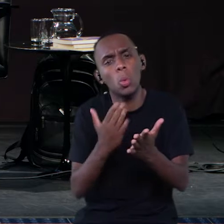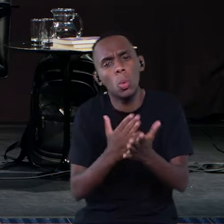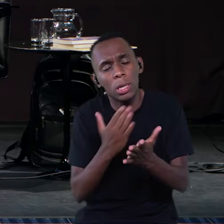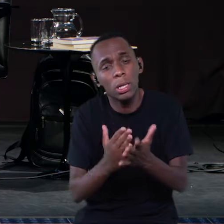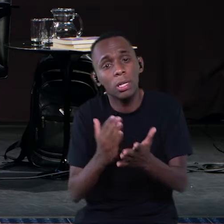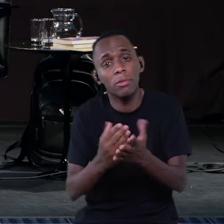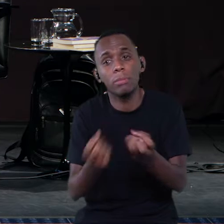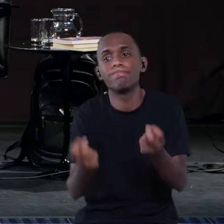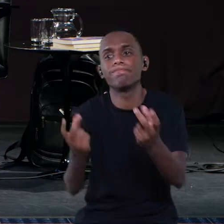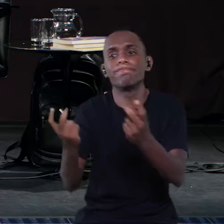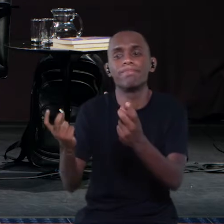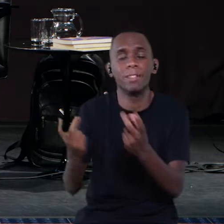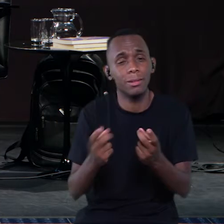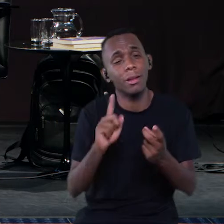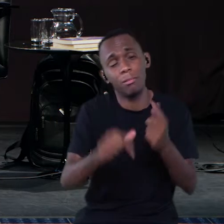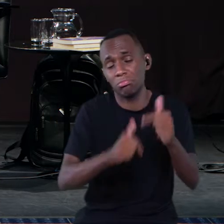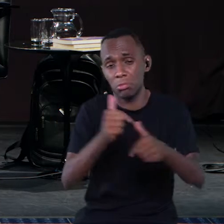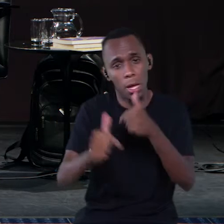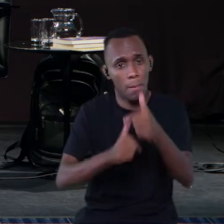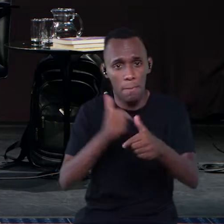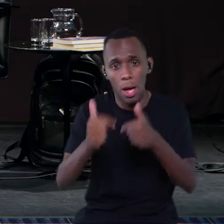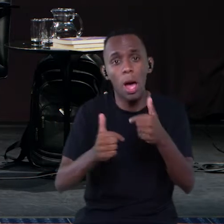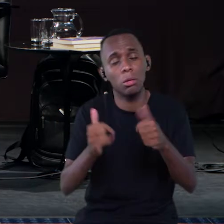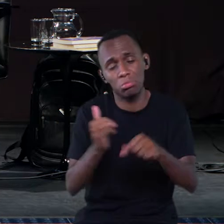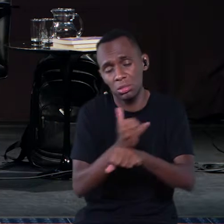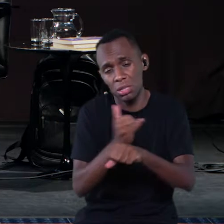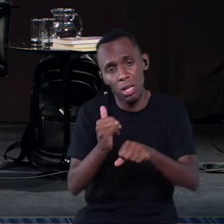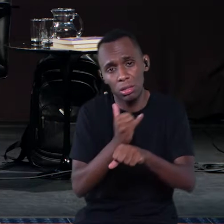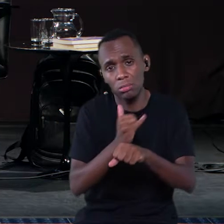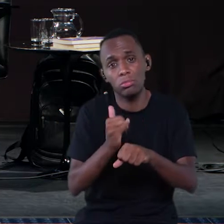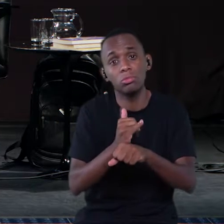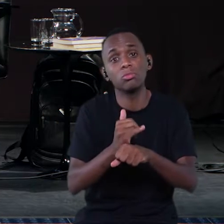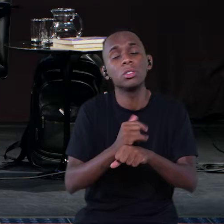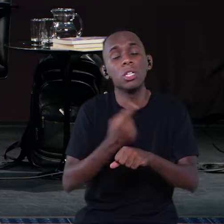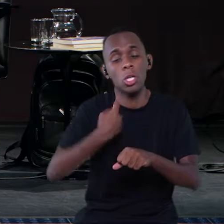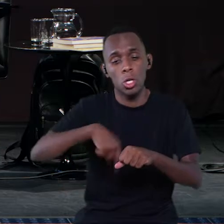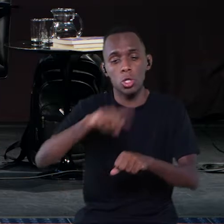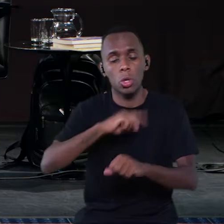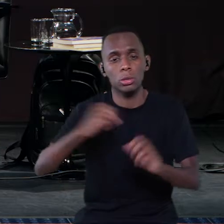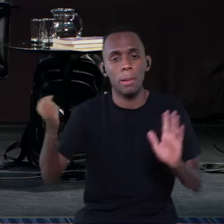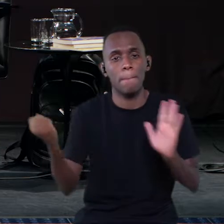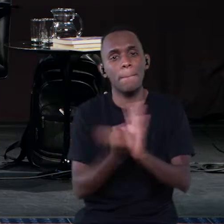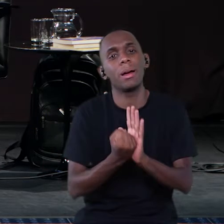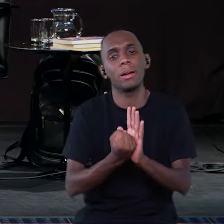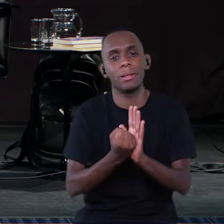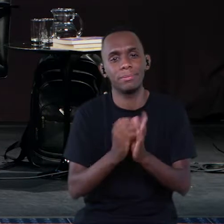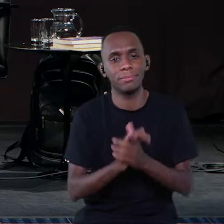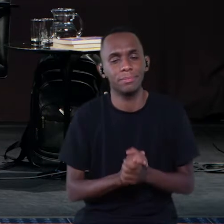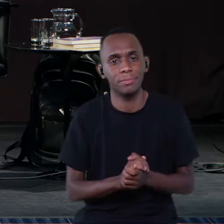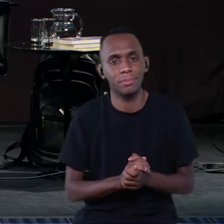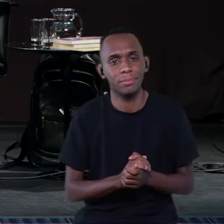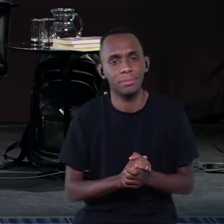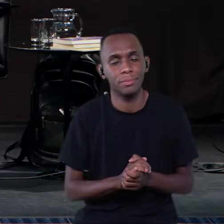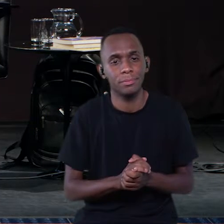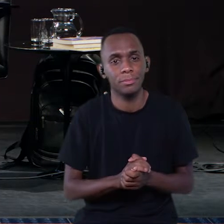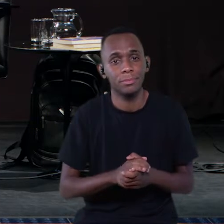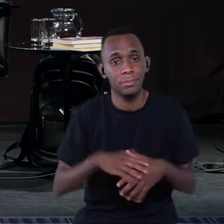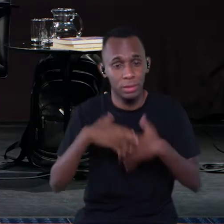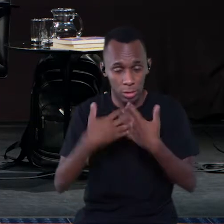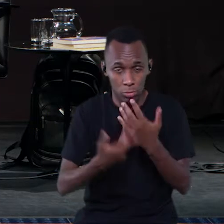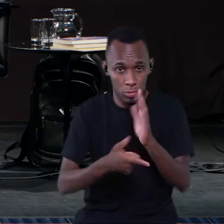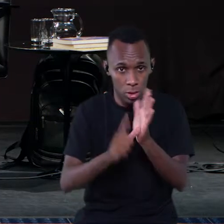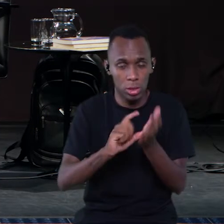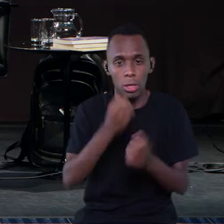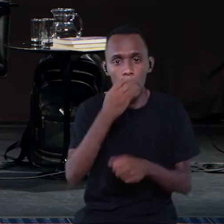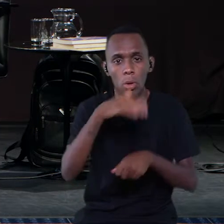uma outra forma de trabalhar, outra mentalidade que nos formou, né? Bom, antes de